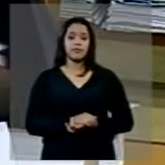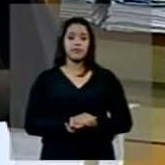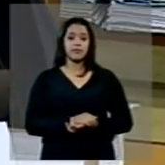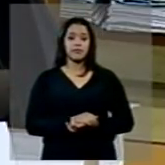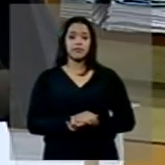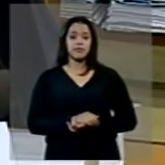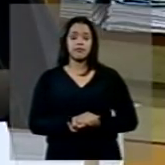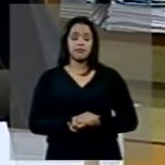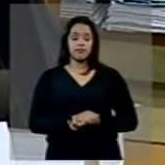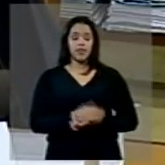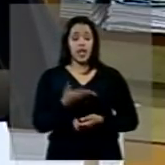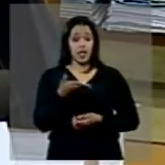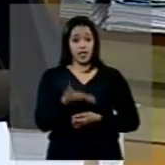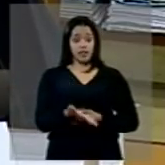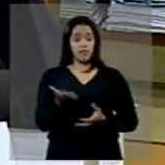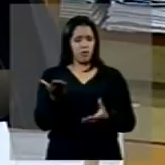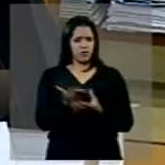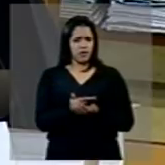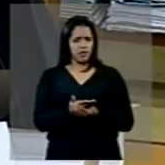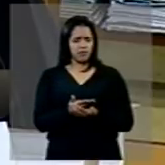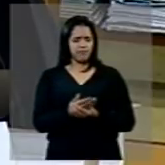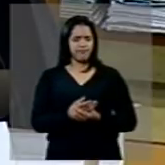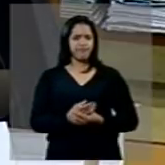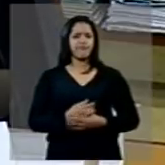o civil suscita